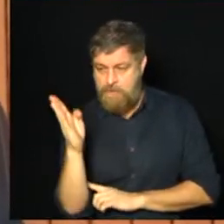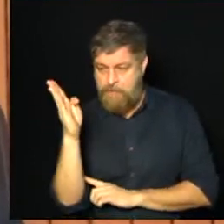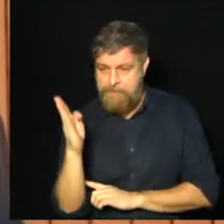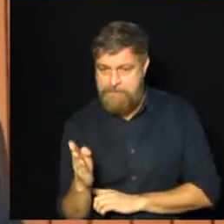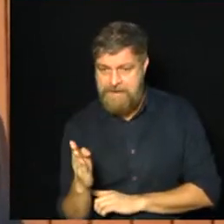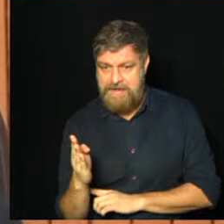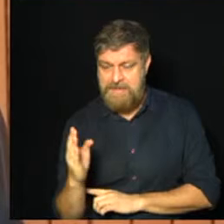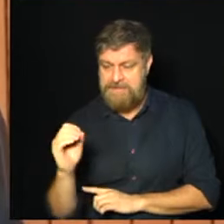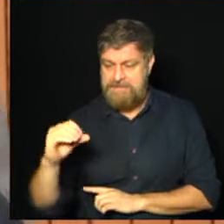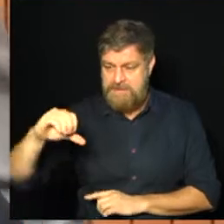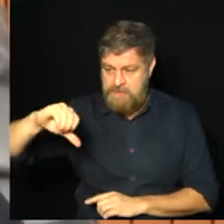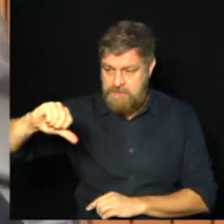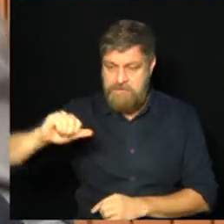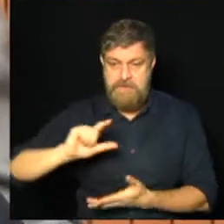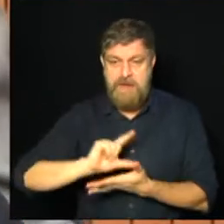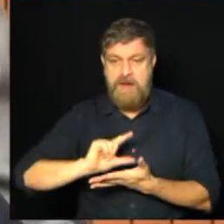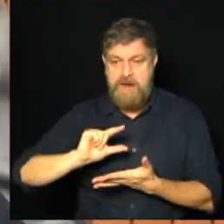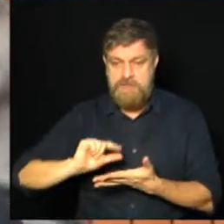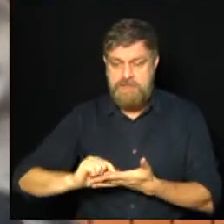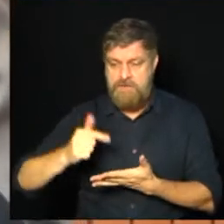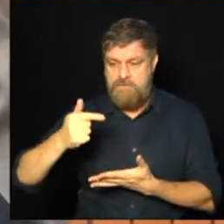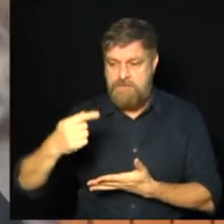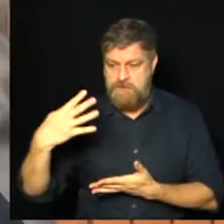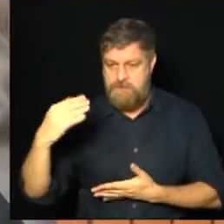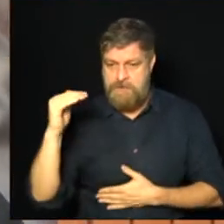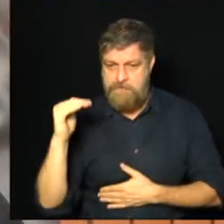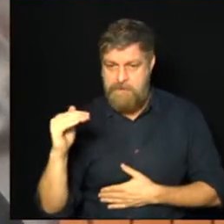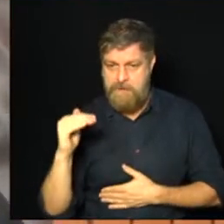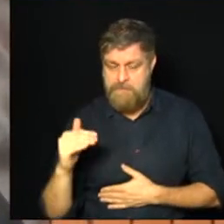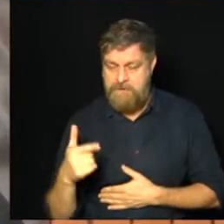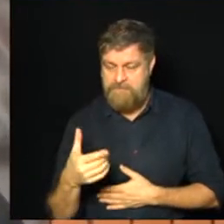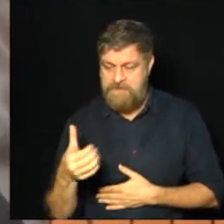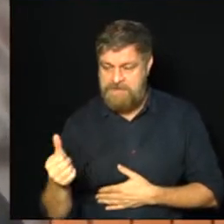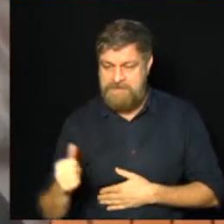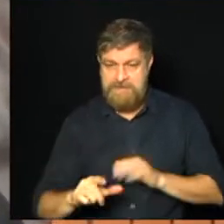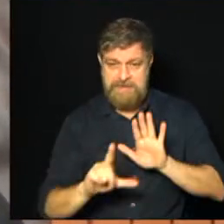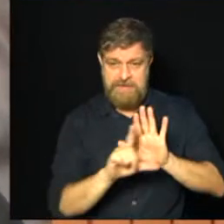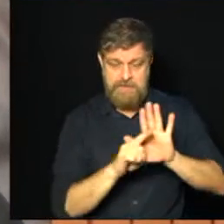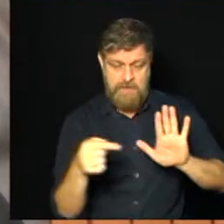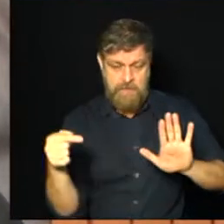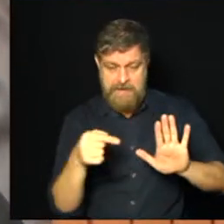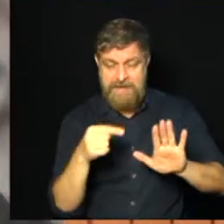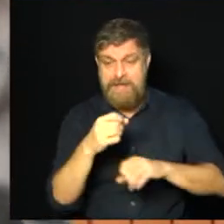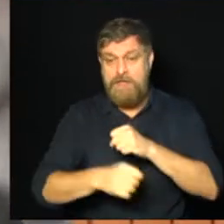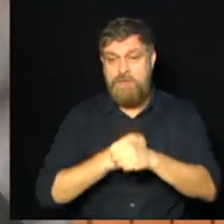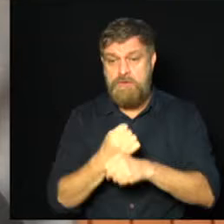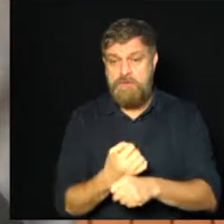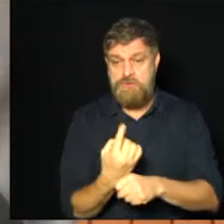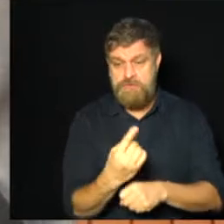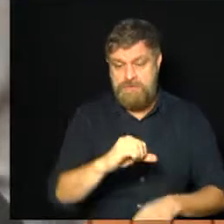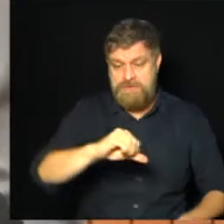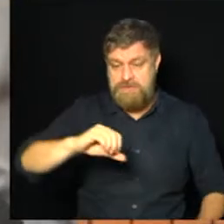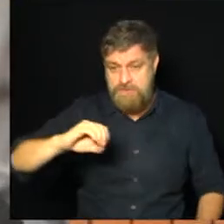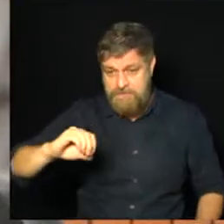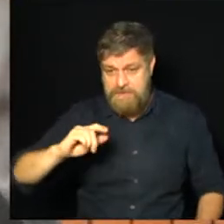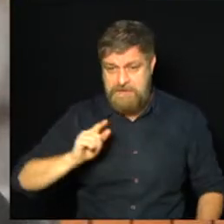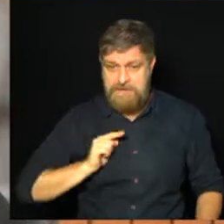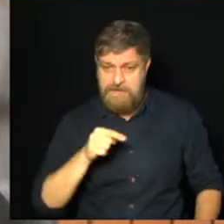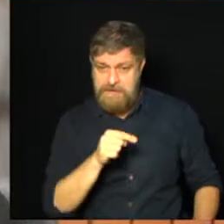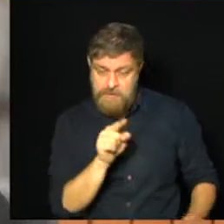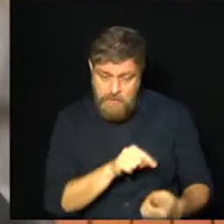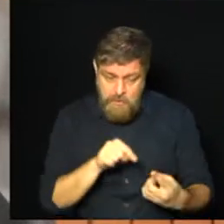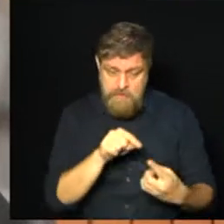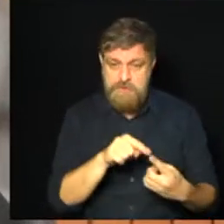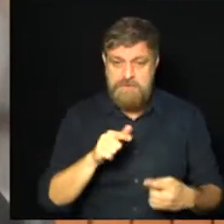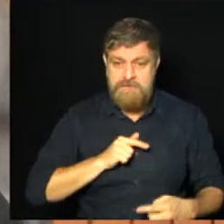artigos 24, 25 e 26 da Lei Federal número 8.080 de 90. Visando a promoção de